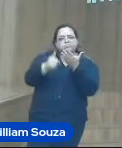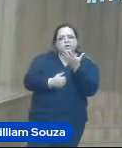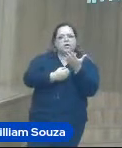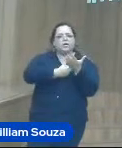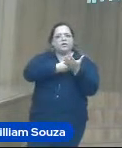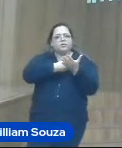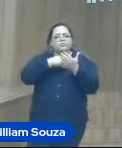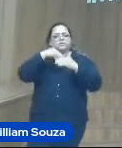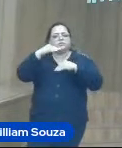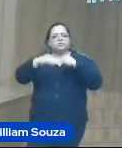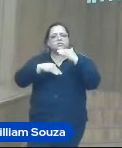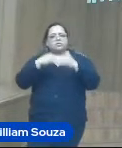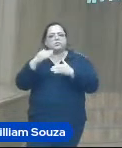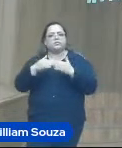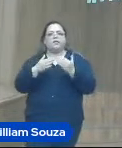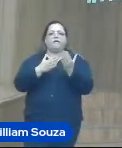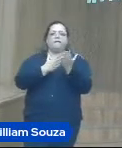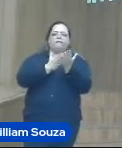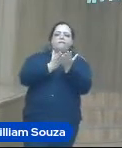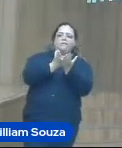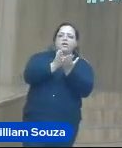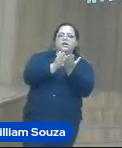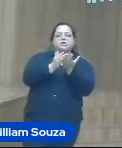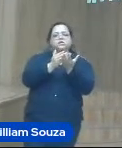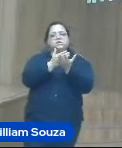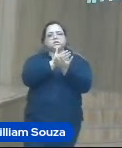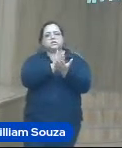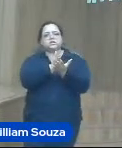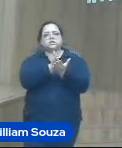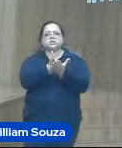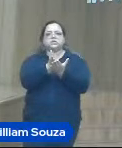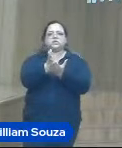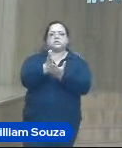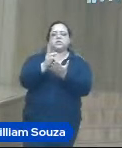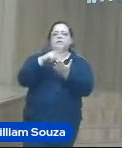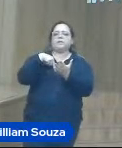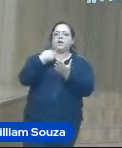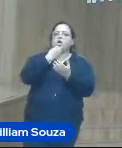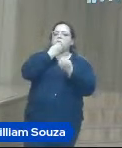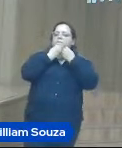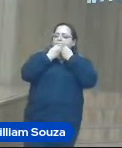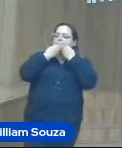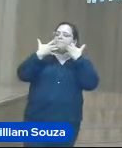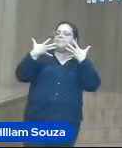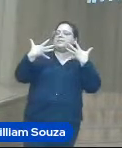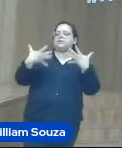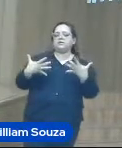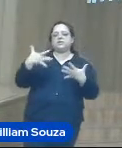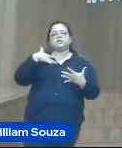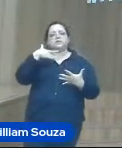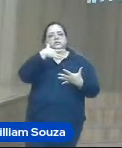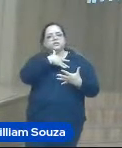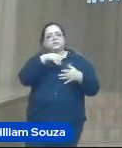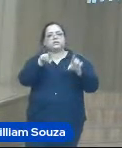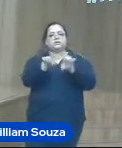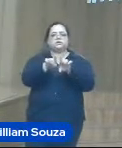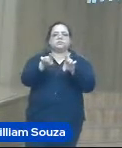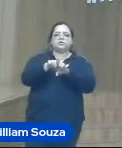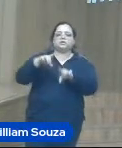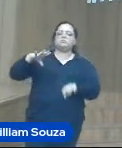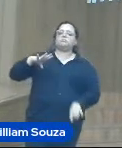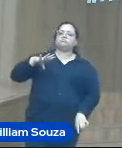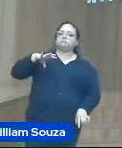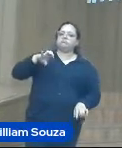dizer, vias, caminhos para o nosso bem-estar, para uma ética de responsabilidade com